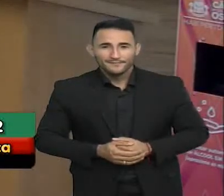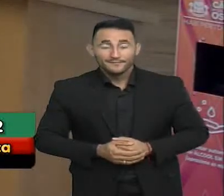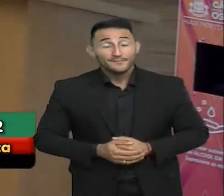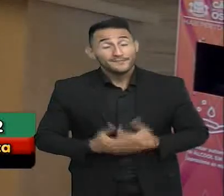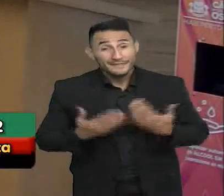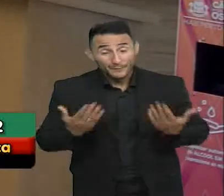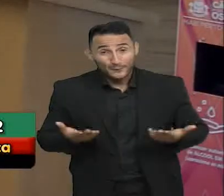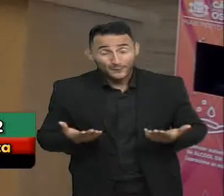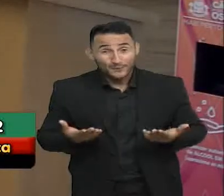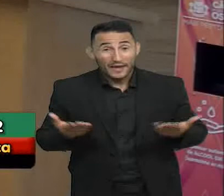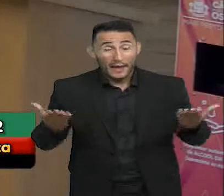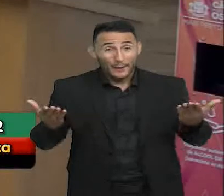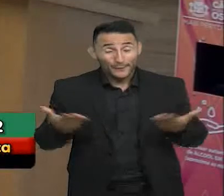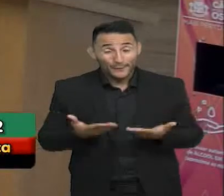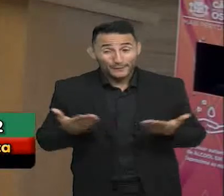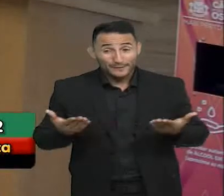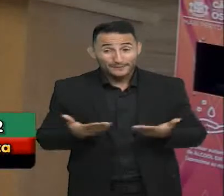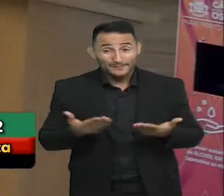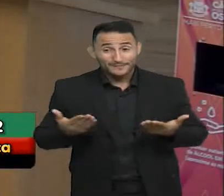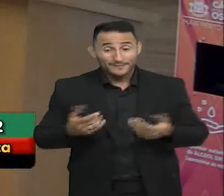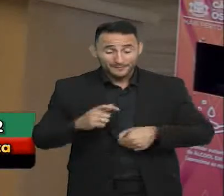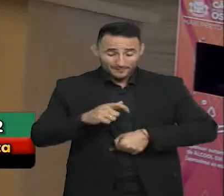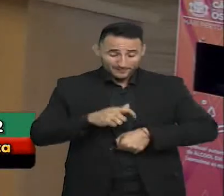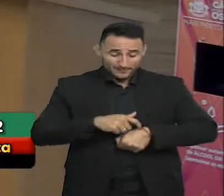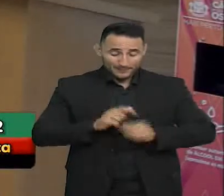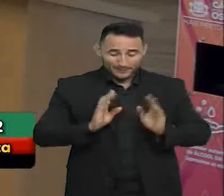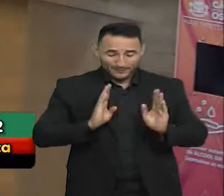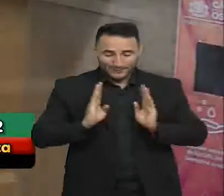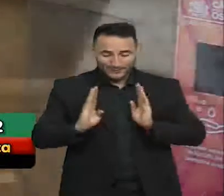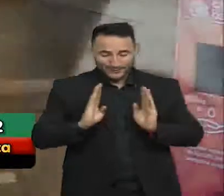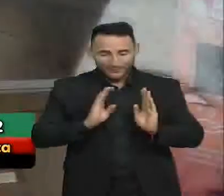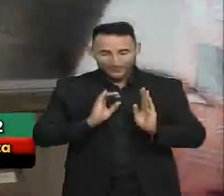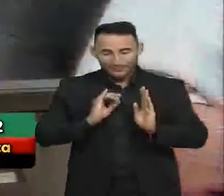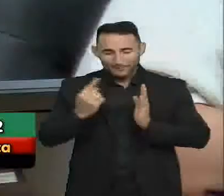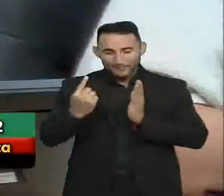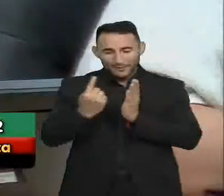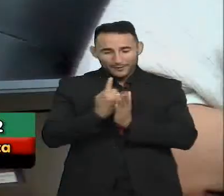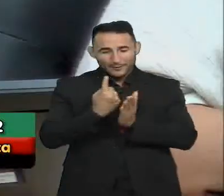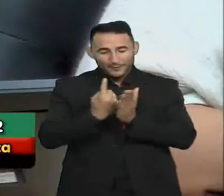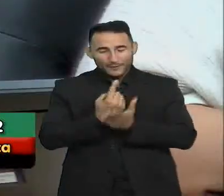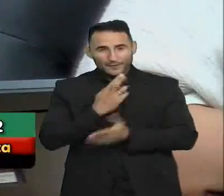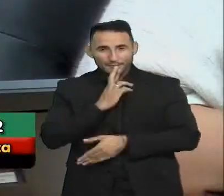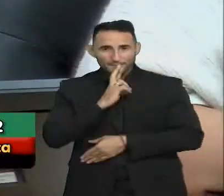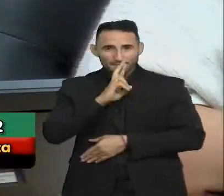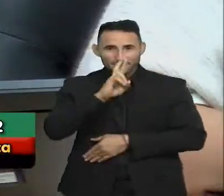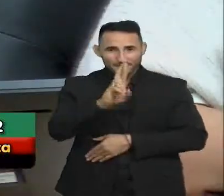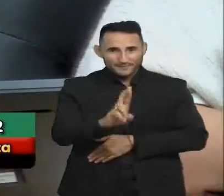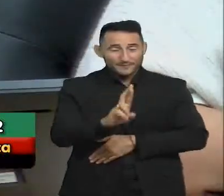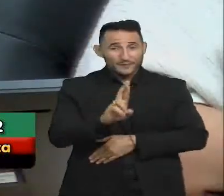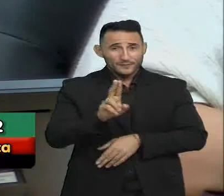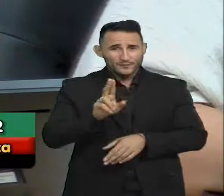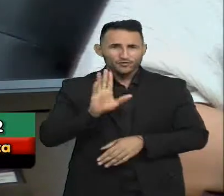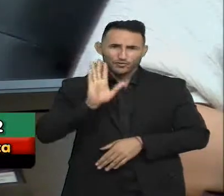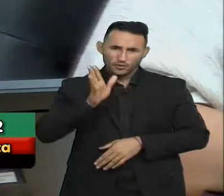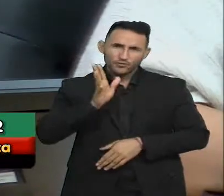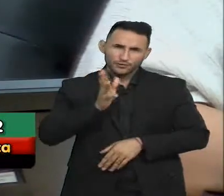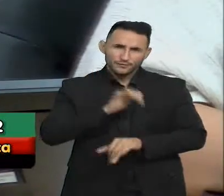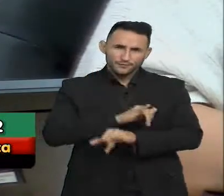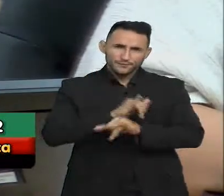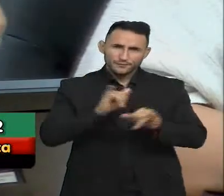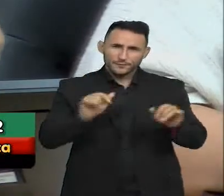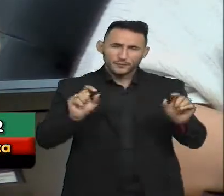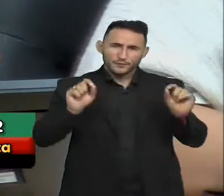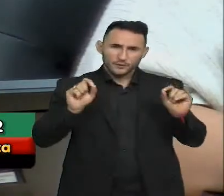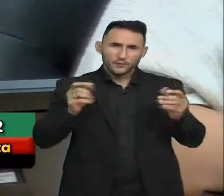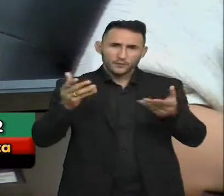Bom, agora chegou a parte para perguntas do público e resposta. E, assim como eu tinha falado antes, eu gostaria